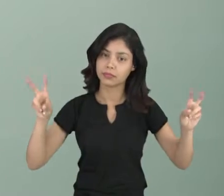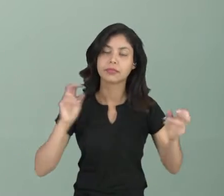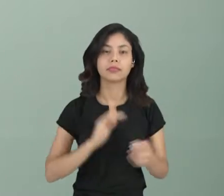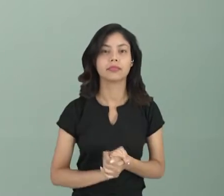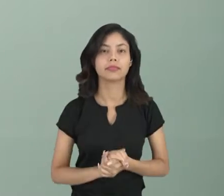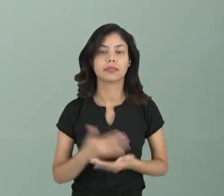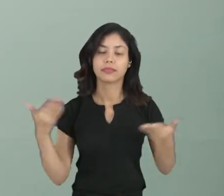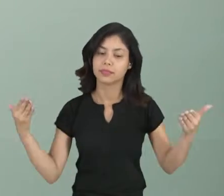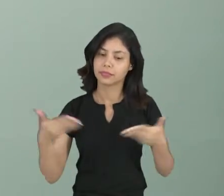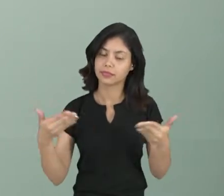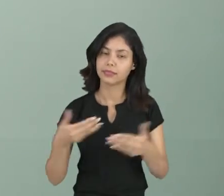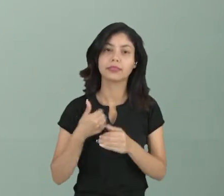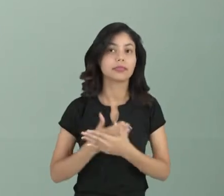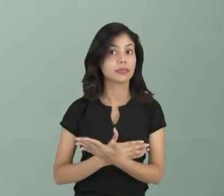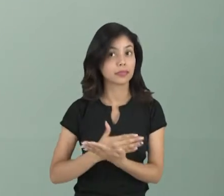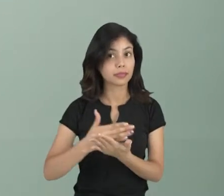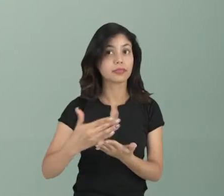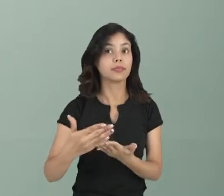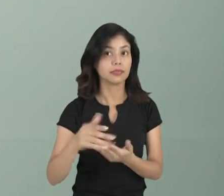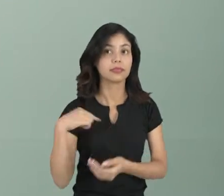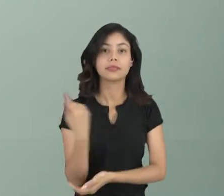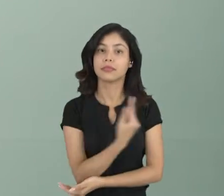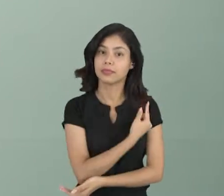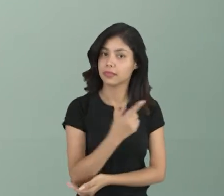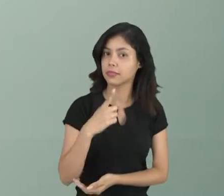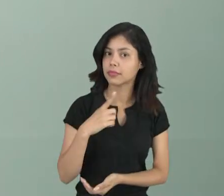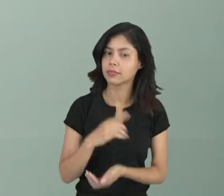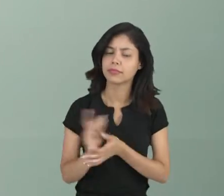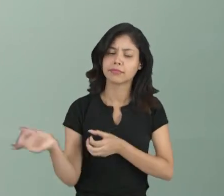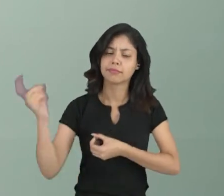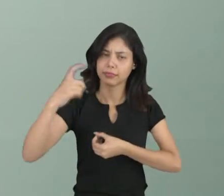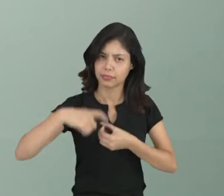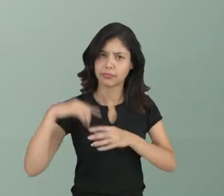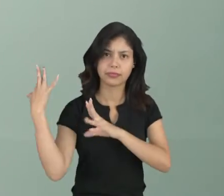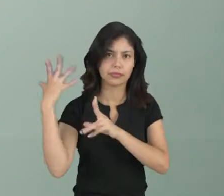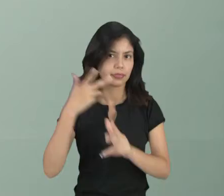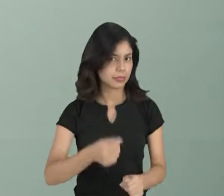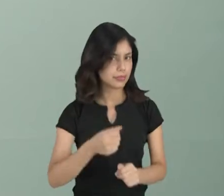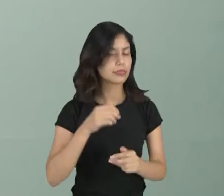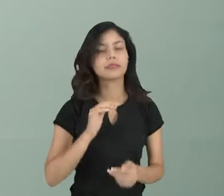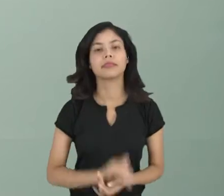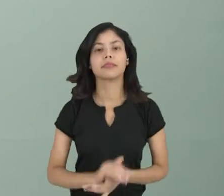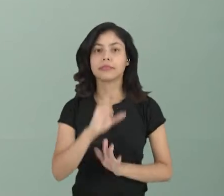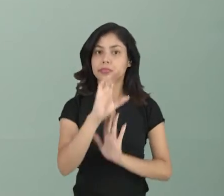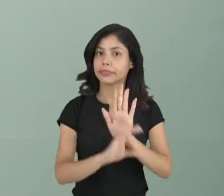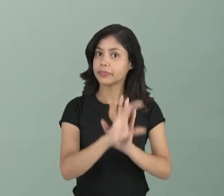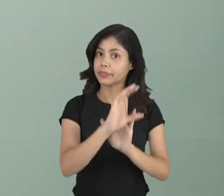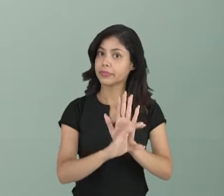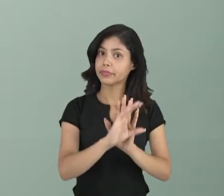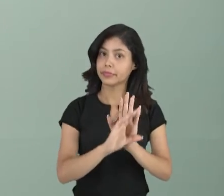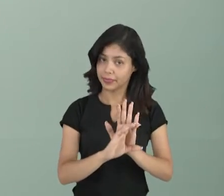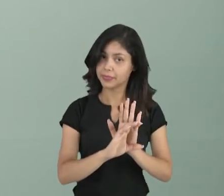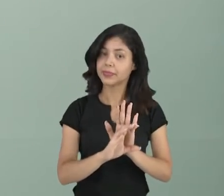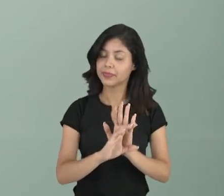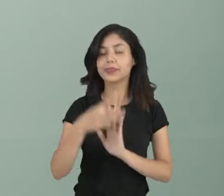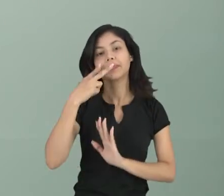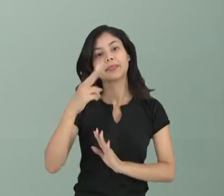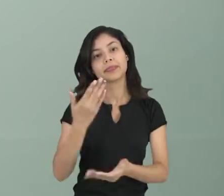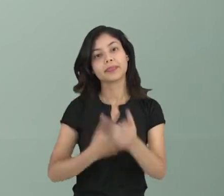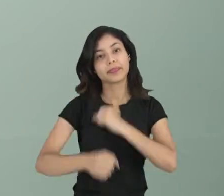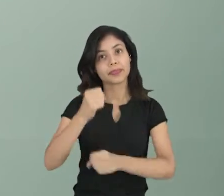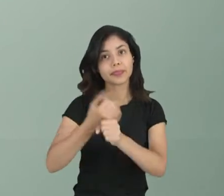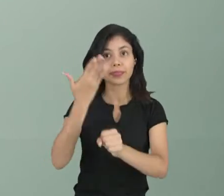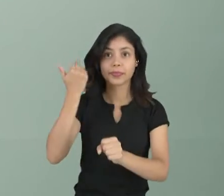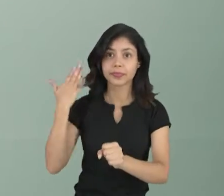nesse nosso momento inicial, né, que nós estamos tendo aí de retomada desses conteúdos que nós vimos lá no